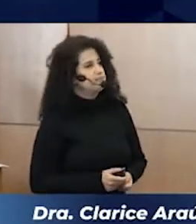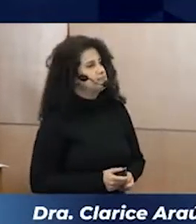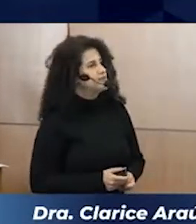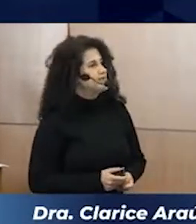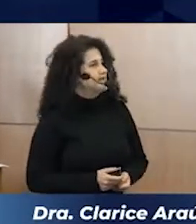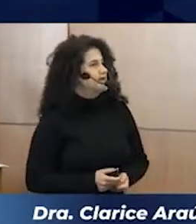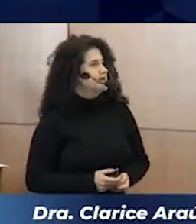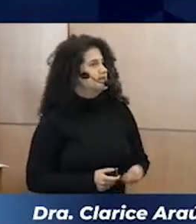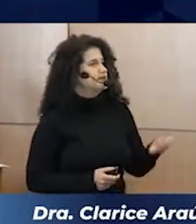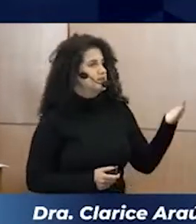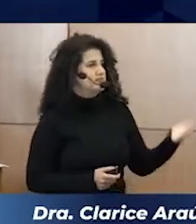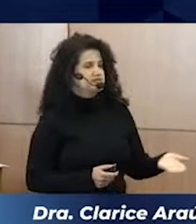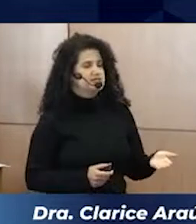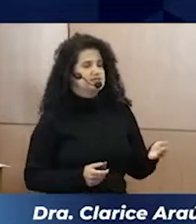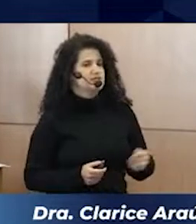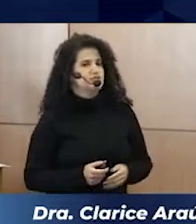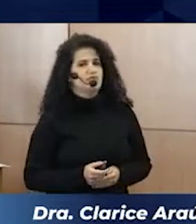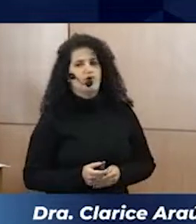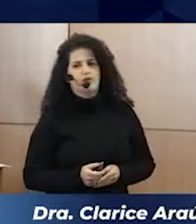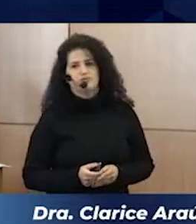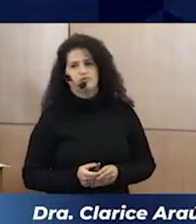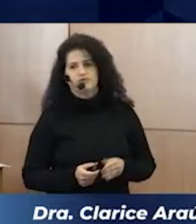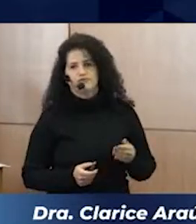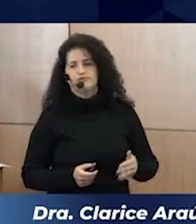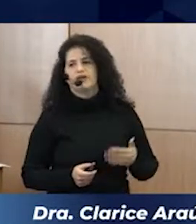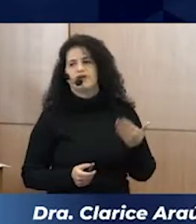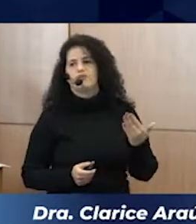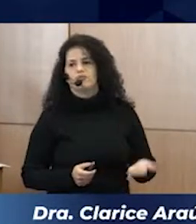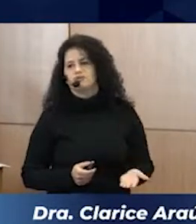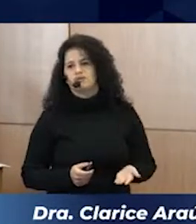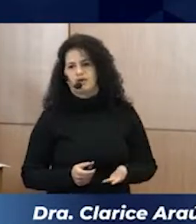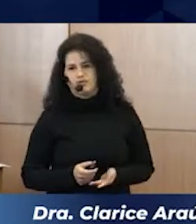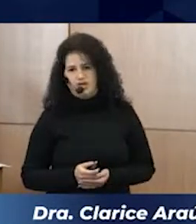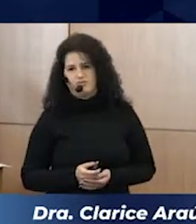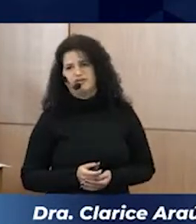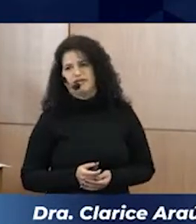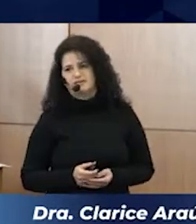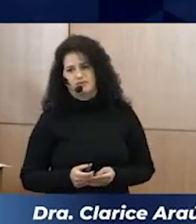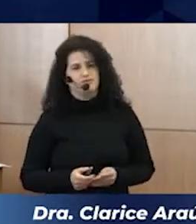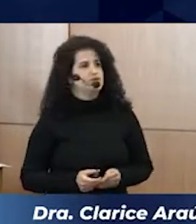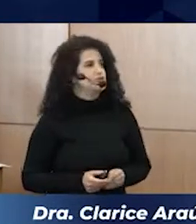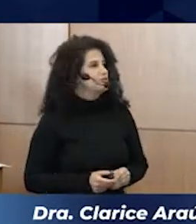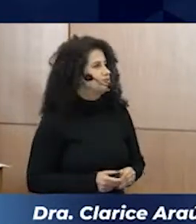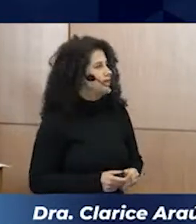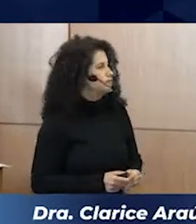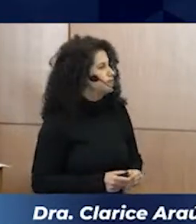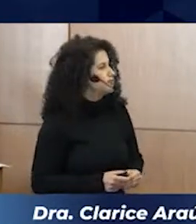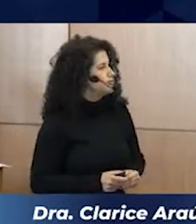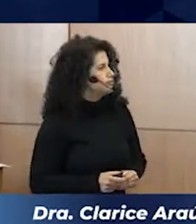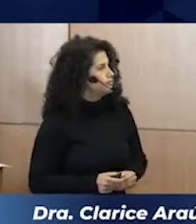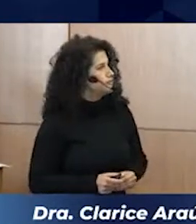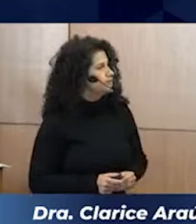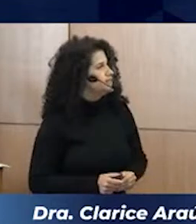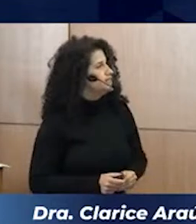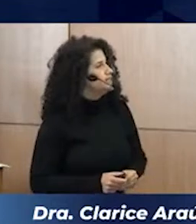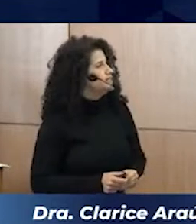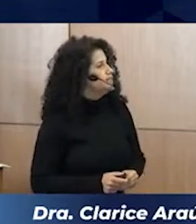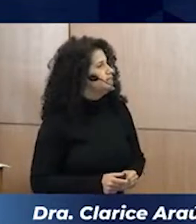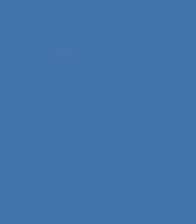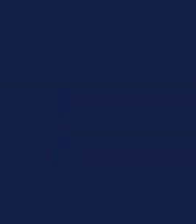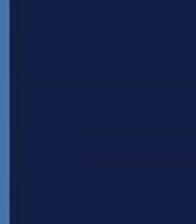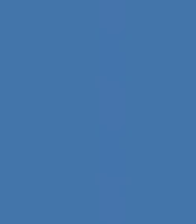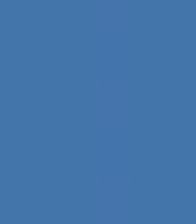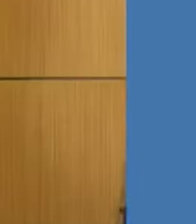Canadá, e também pesquisando no Holland Bloorville, que é um hospital de reabilitação infantil lá em Toronto.